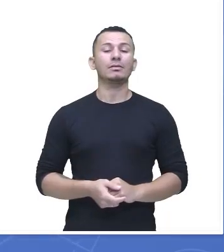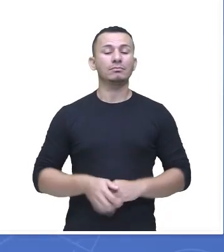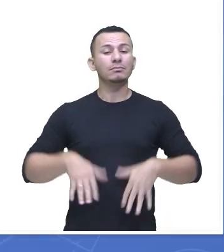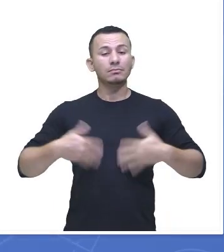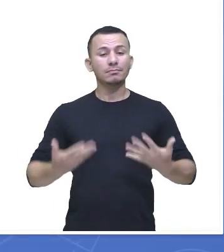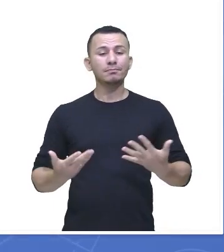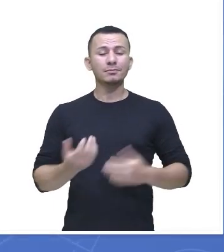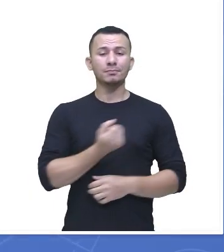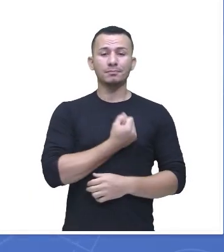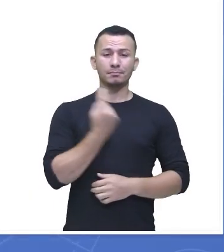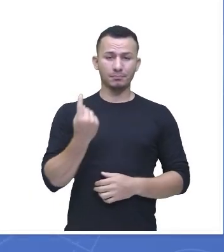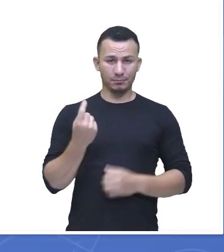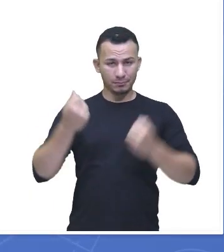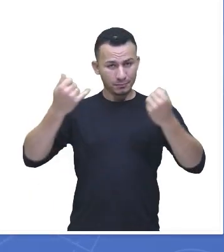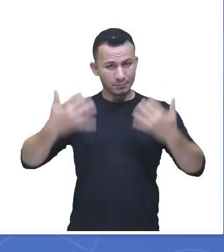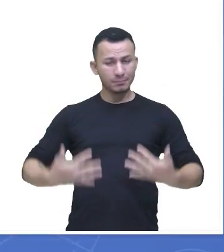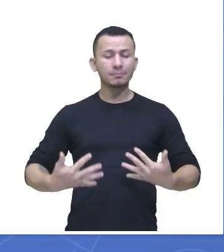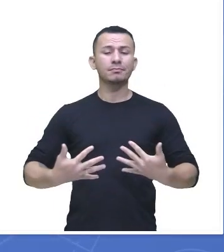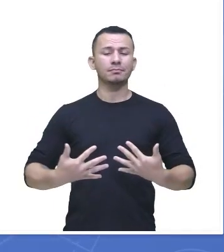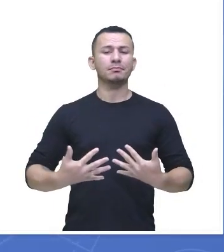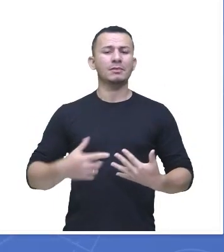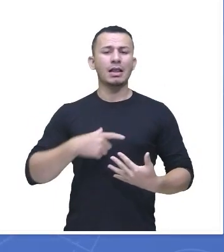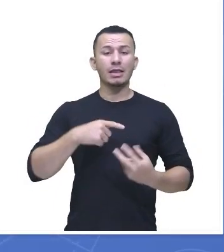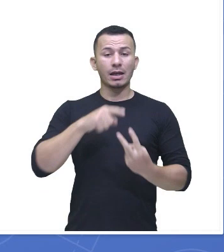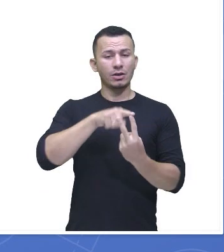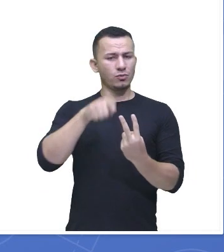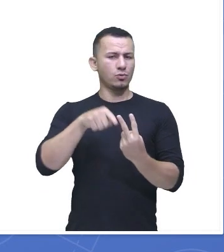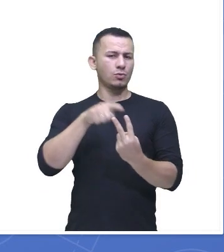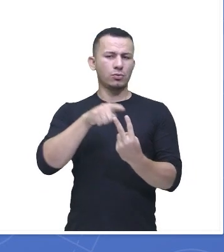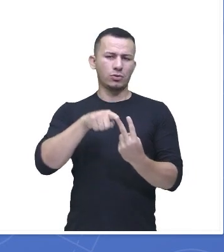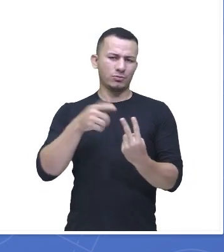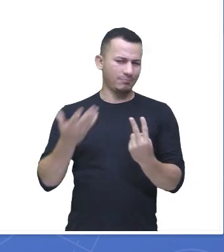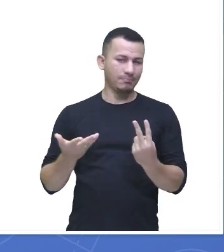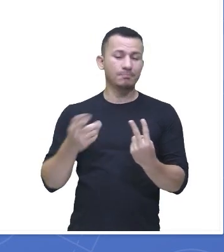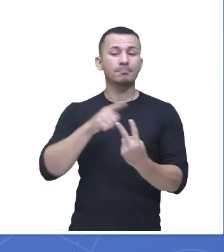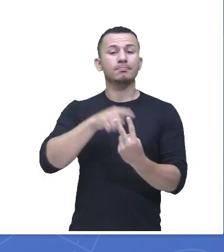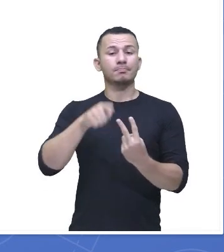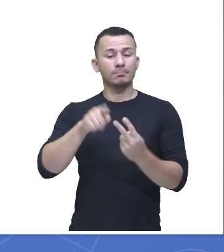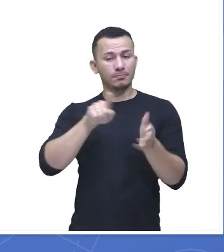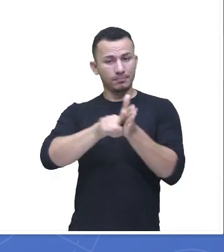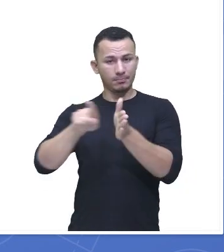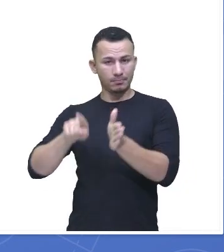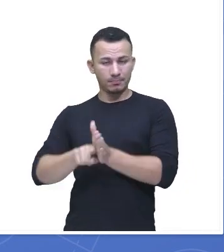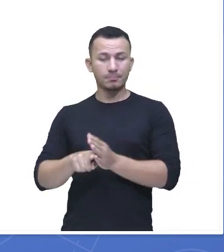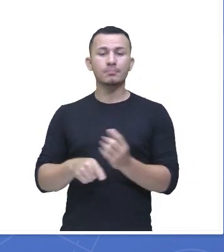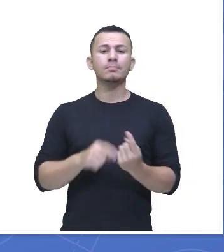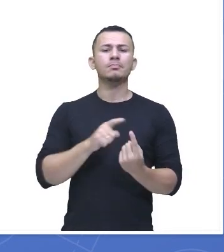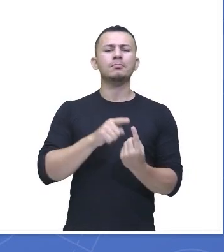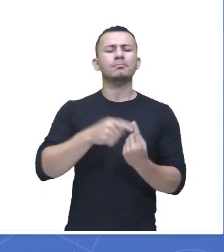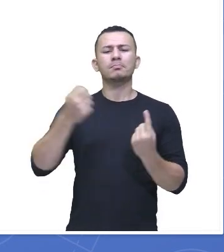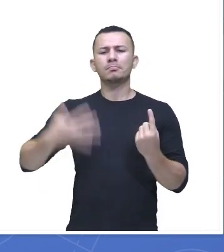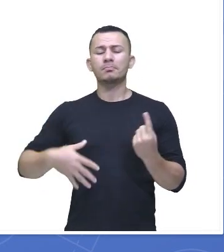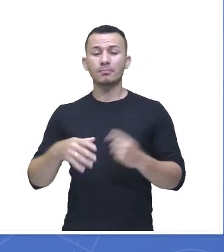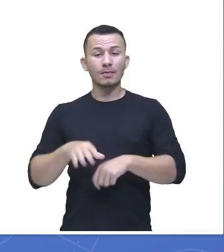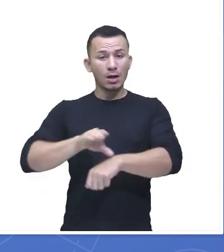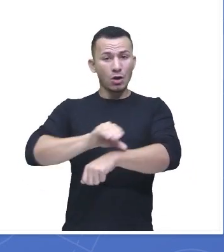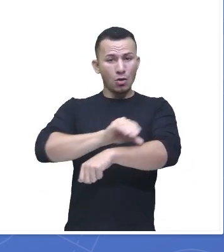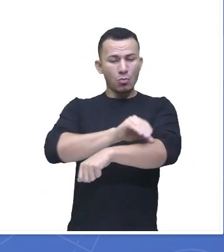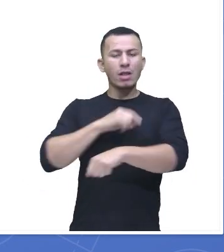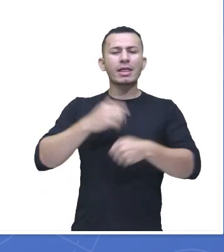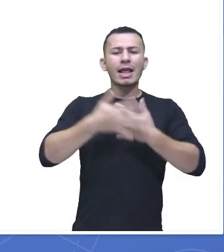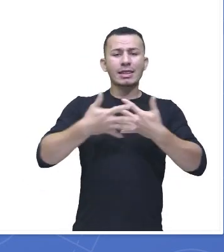Muito bem, nós temos aí a questão 1, eu trouxe duas questões para vocês. Então, primeiro diz assim: os músculos são